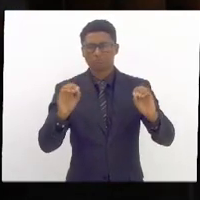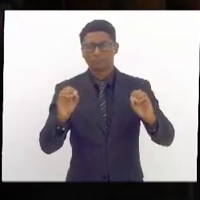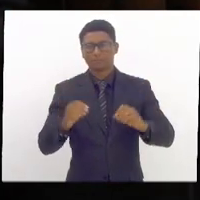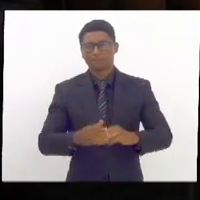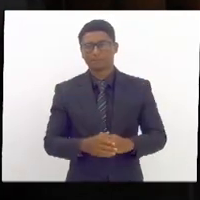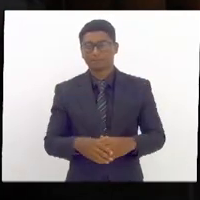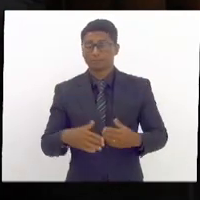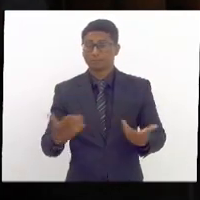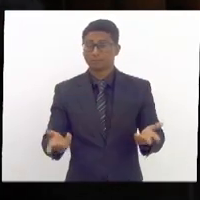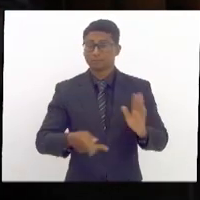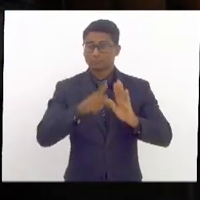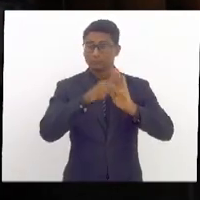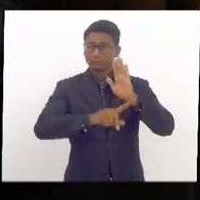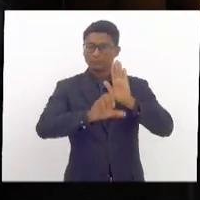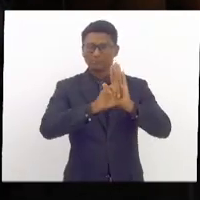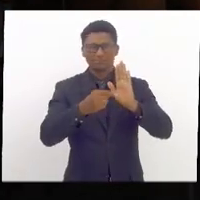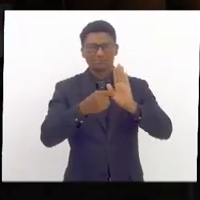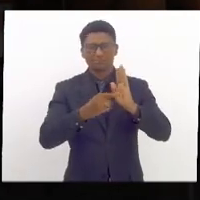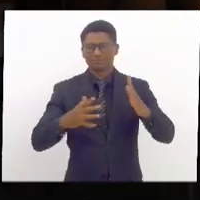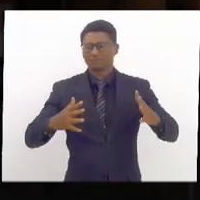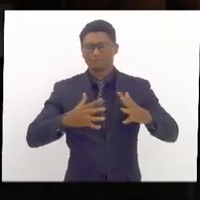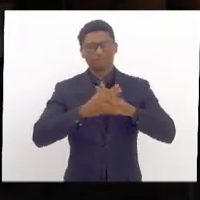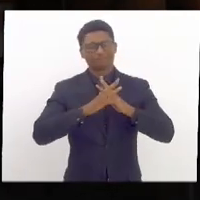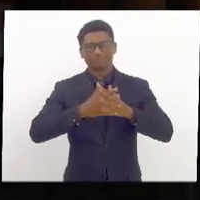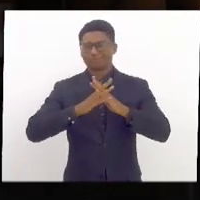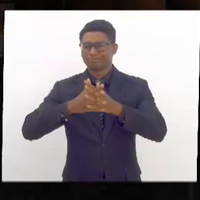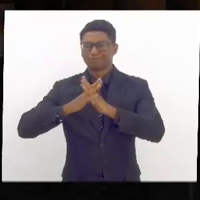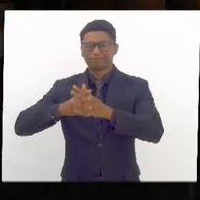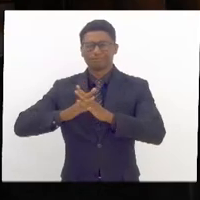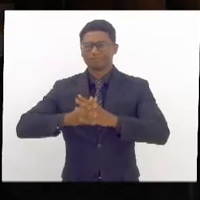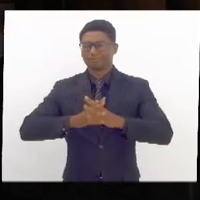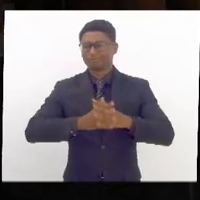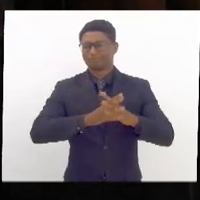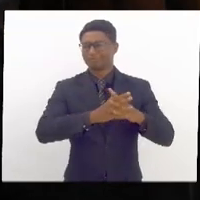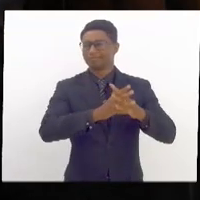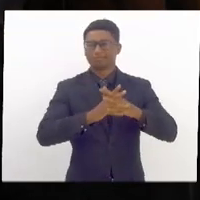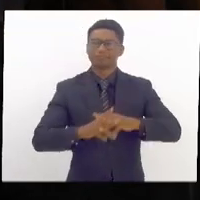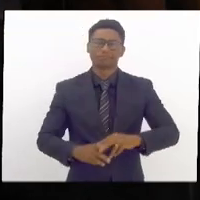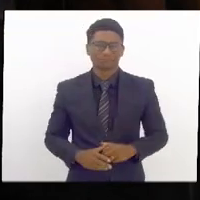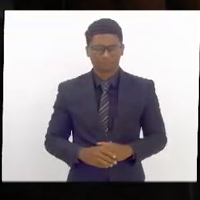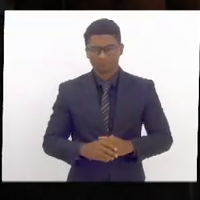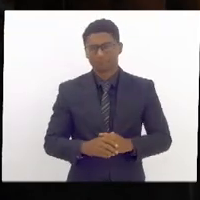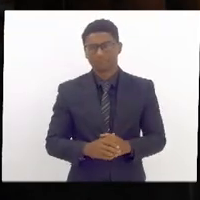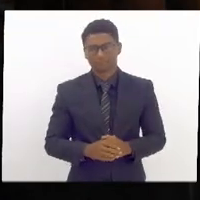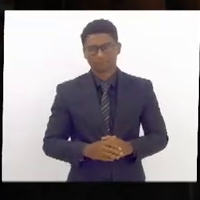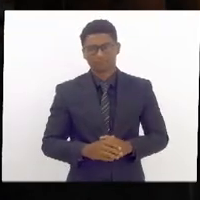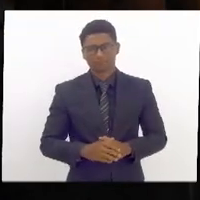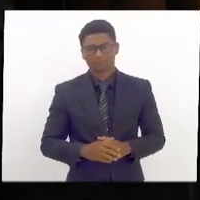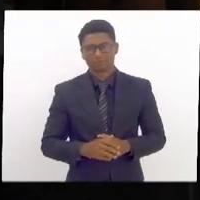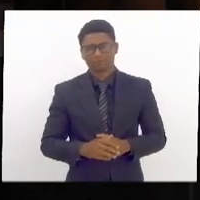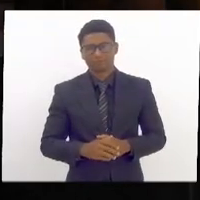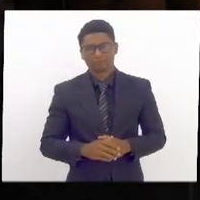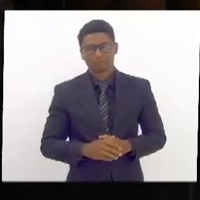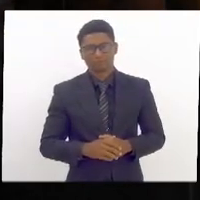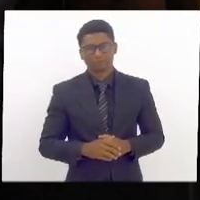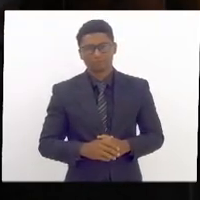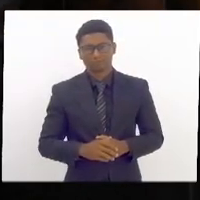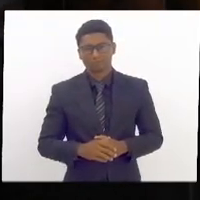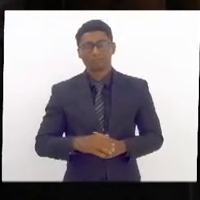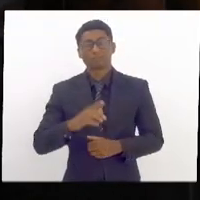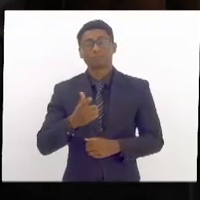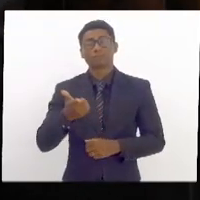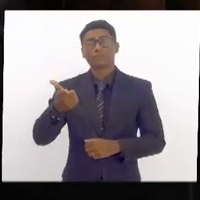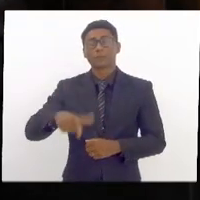na ementa, o projeto é ambíguo, já na emenda, o projeto deixa muita coisa a descoberto. Mais do que